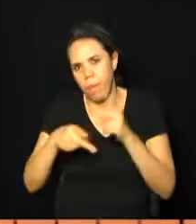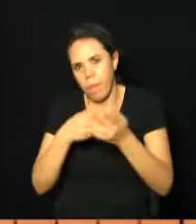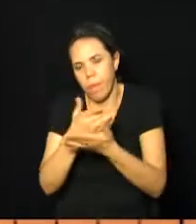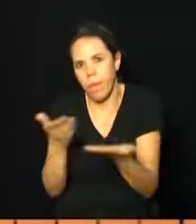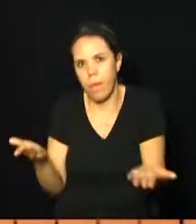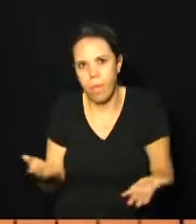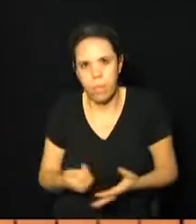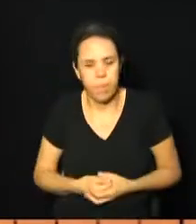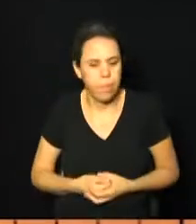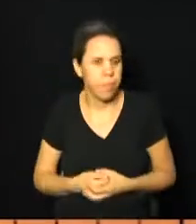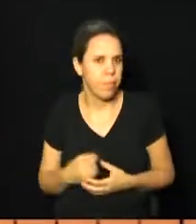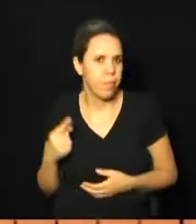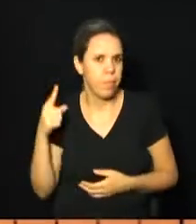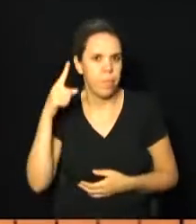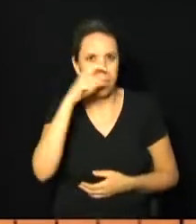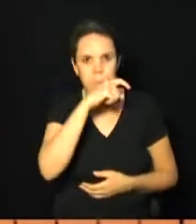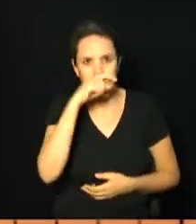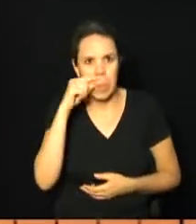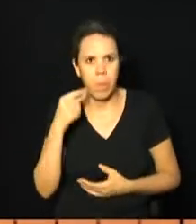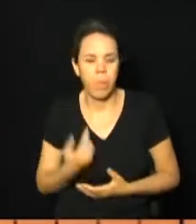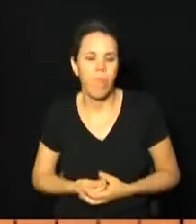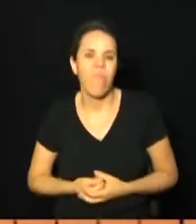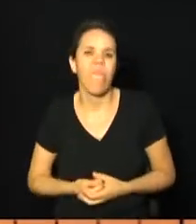população é difícil.